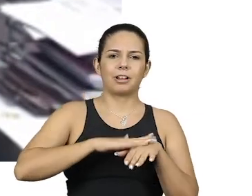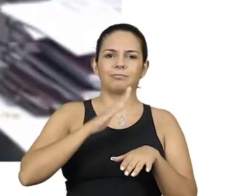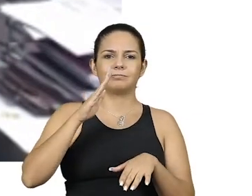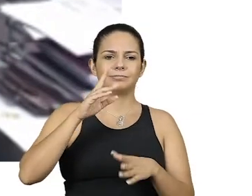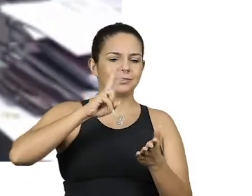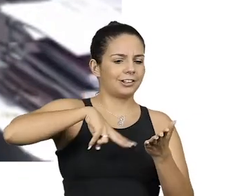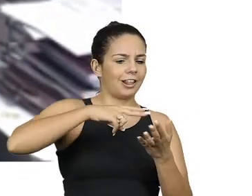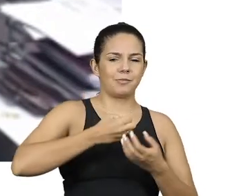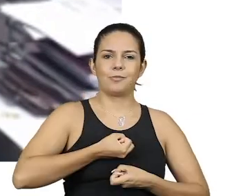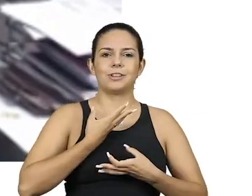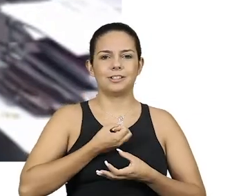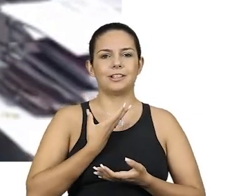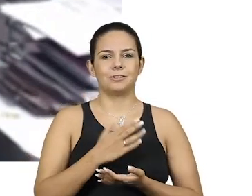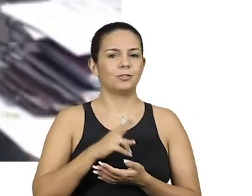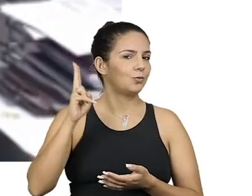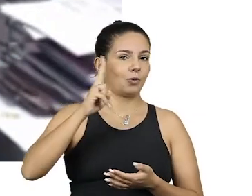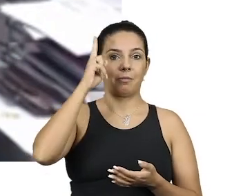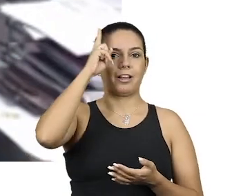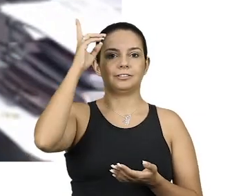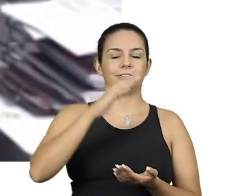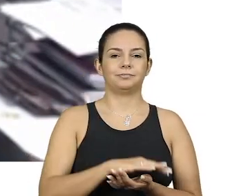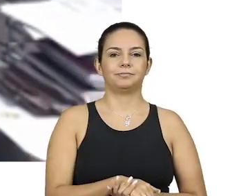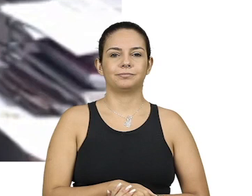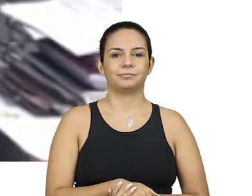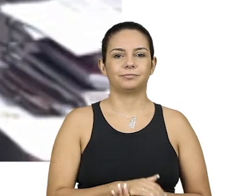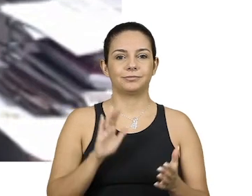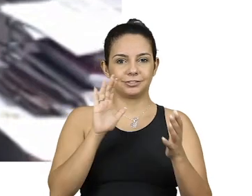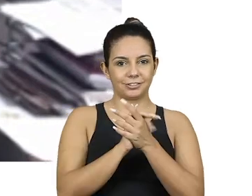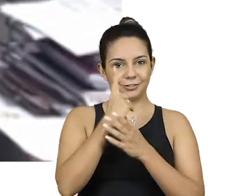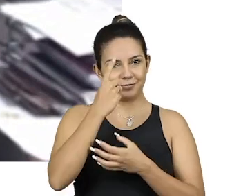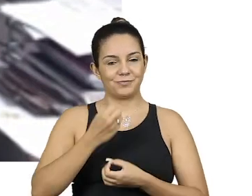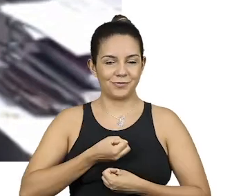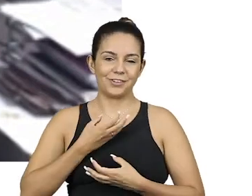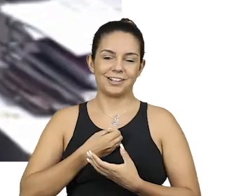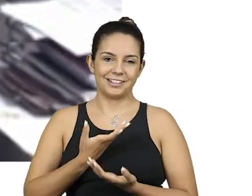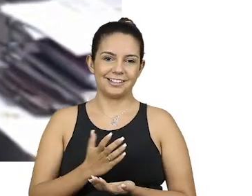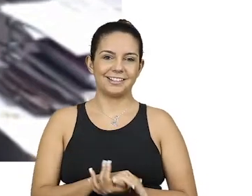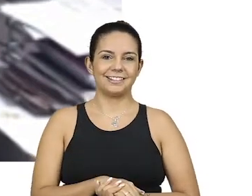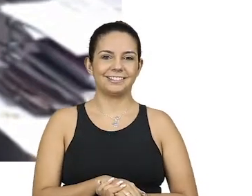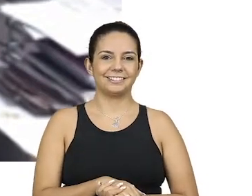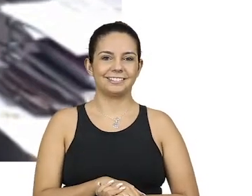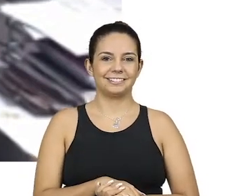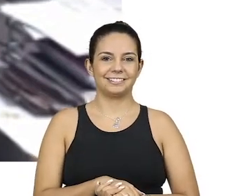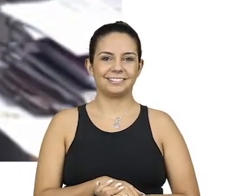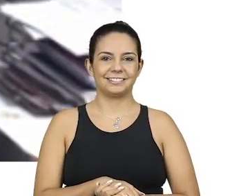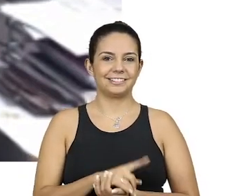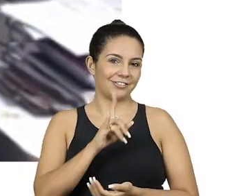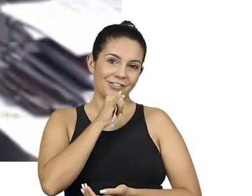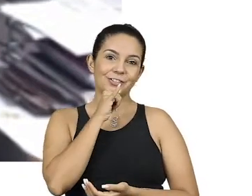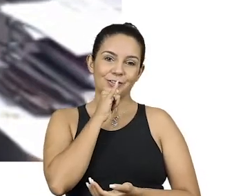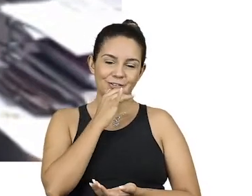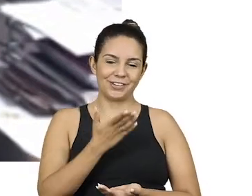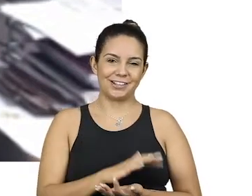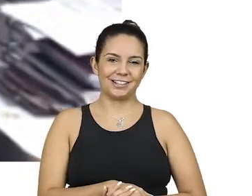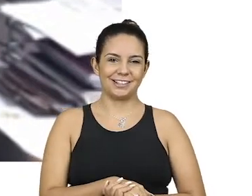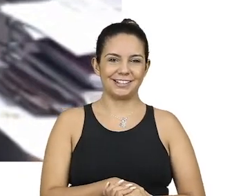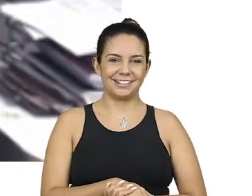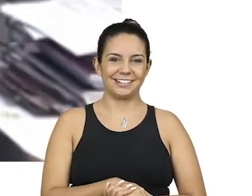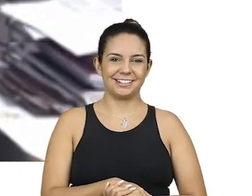poesia. Nunca mais. Casei com um poeta. Não foi à toa.